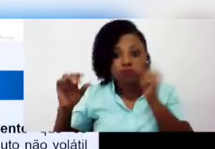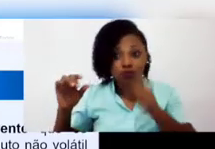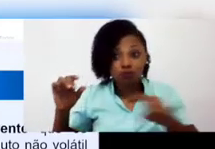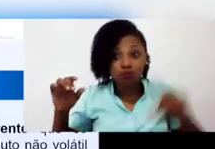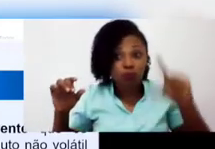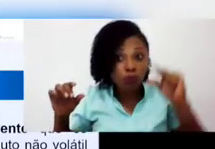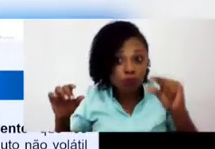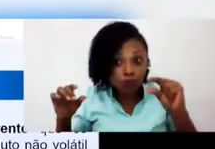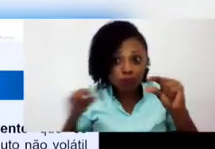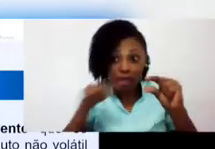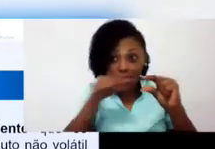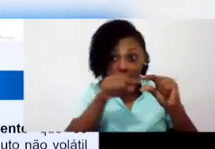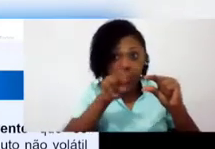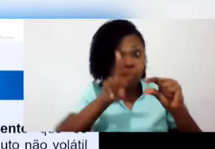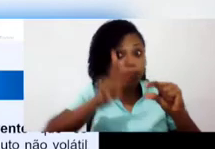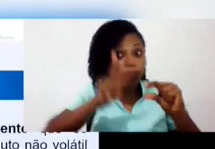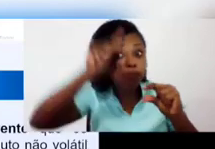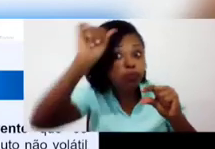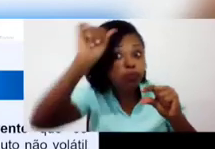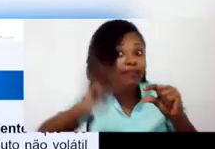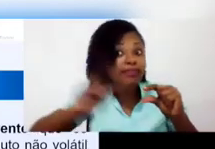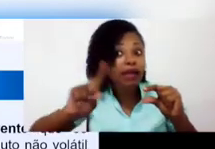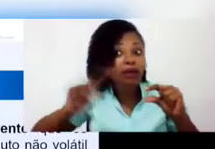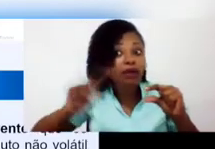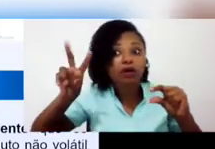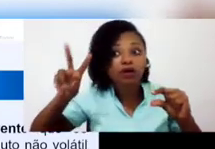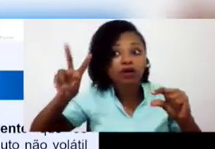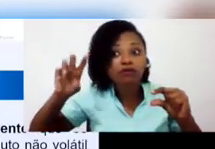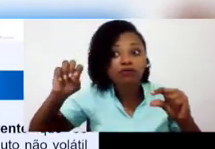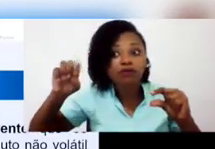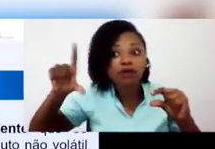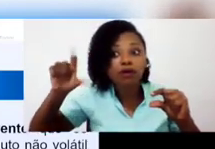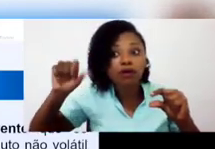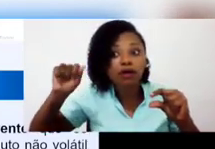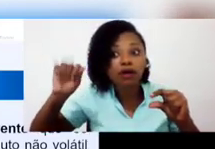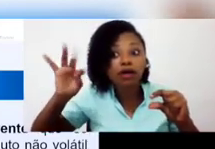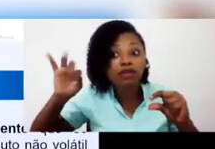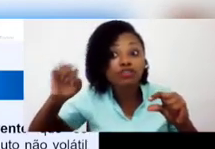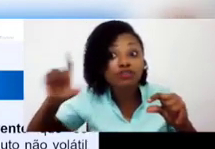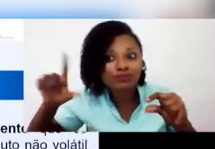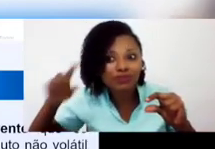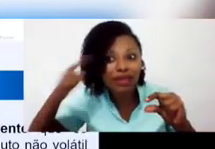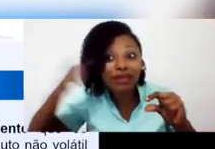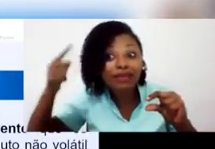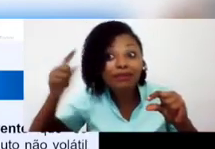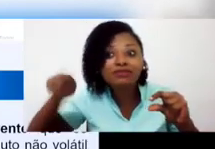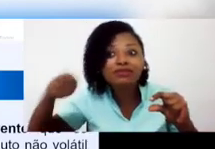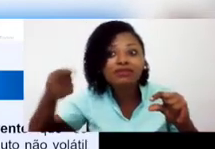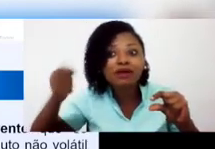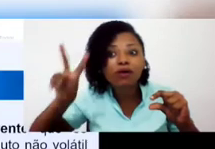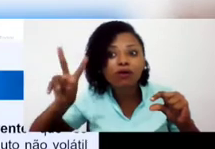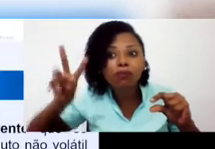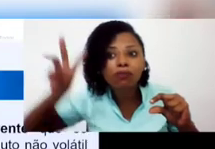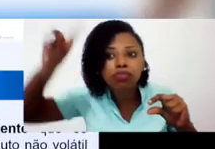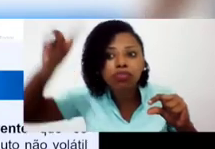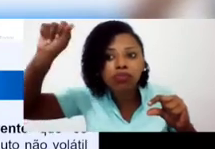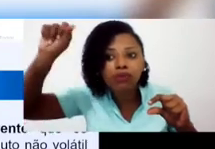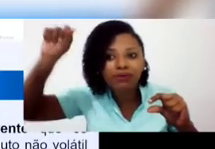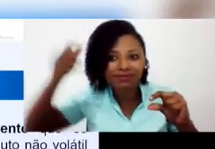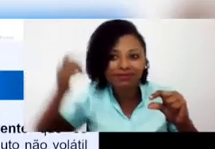quando a gente coloca um soluto, esse soluto não é volátil, ou seja, o que quer dizer ser volátil? Que evapora com facilidade a